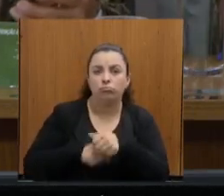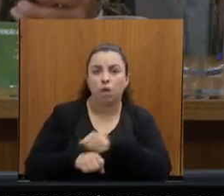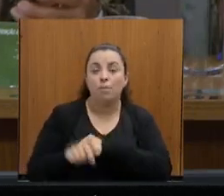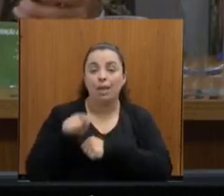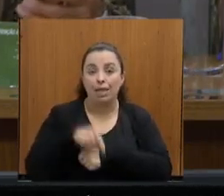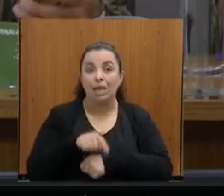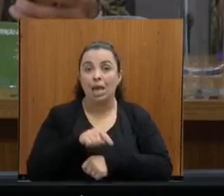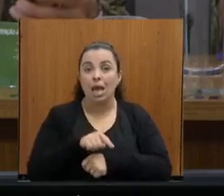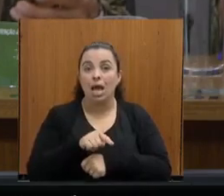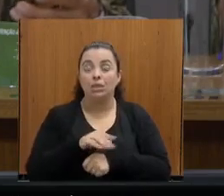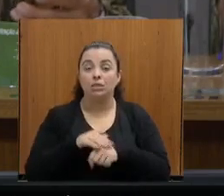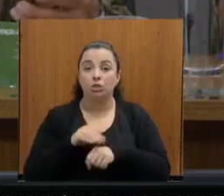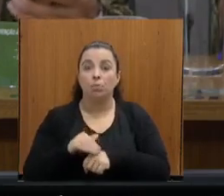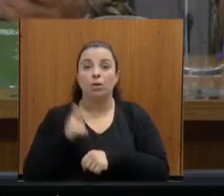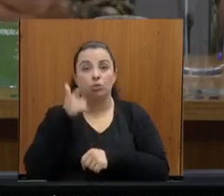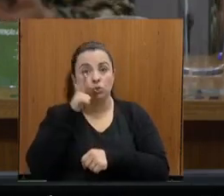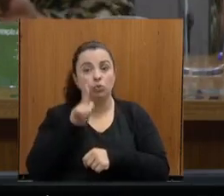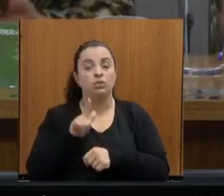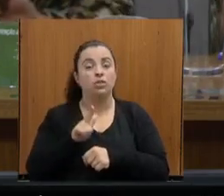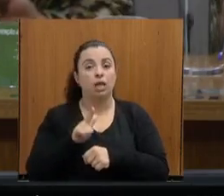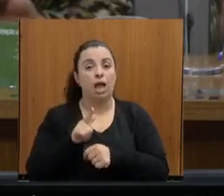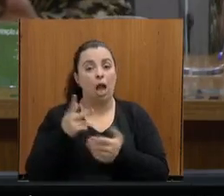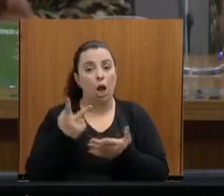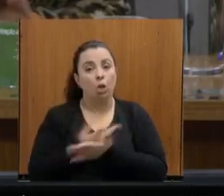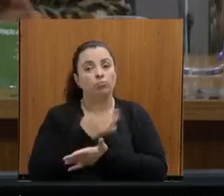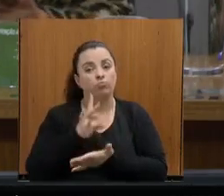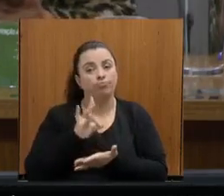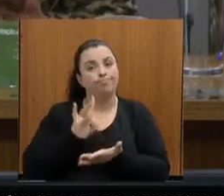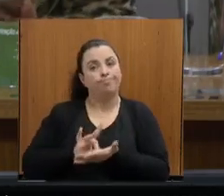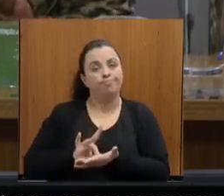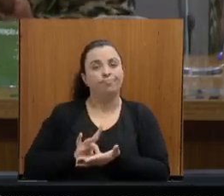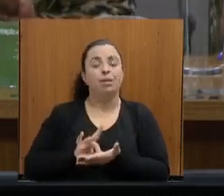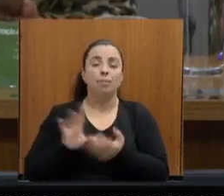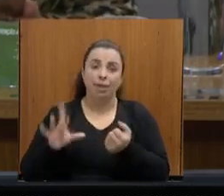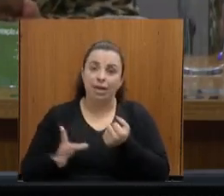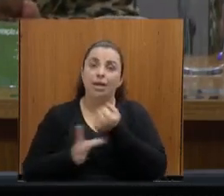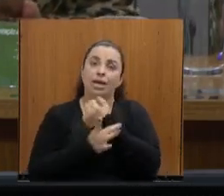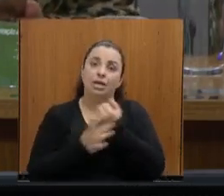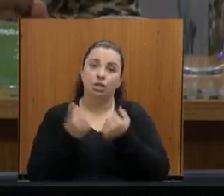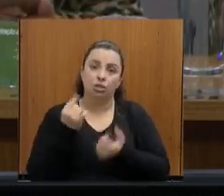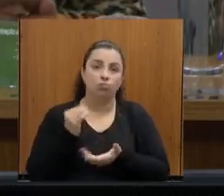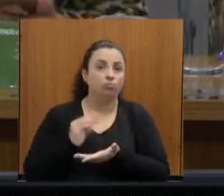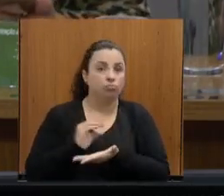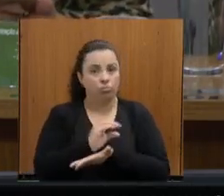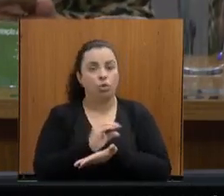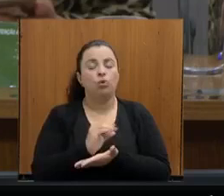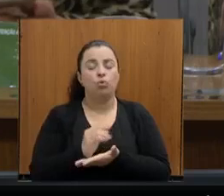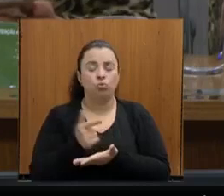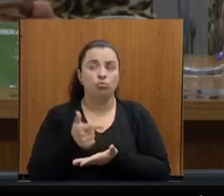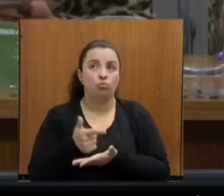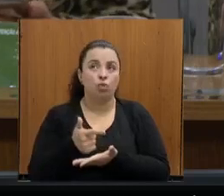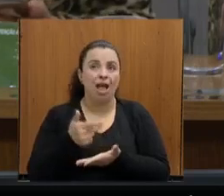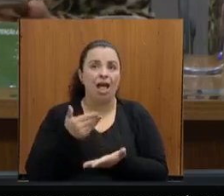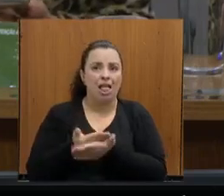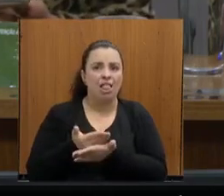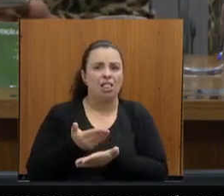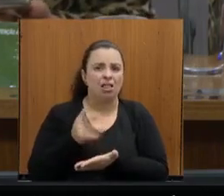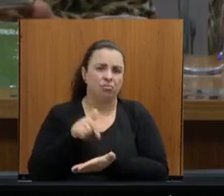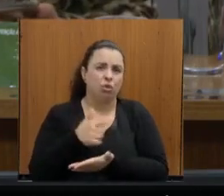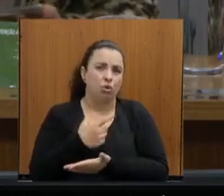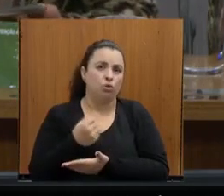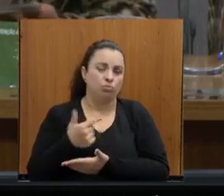atribuídas ainda pode possamos empenhar esse ano tá garantir o recurso né esse ano e